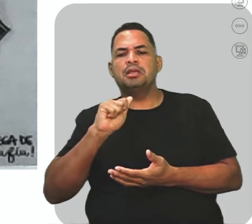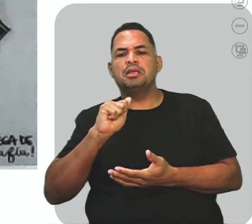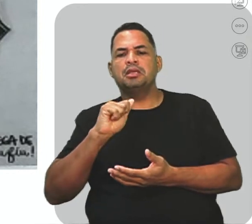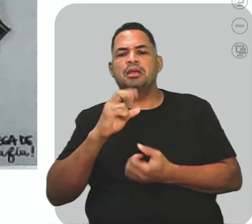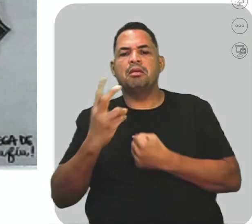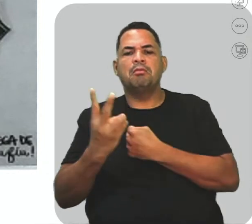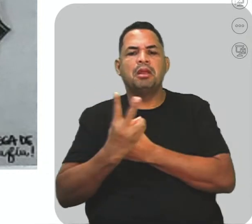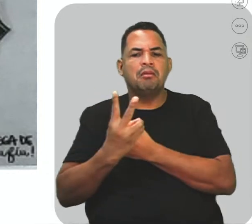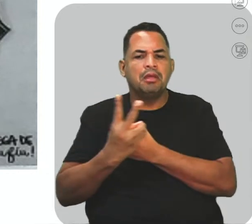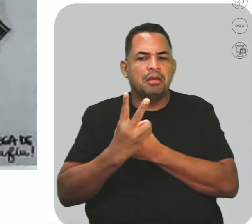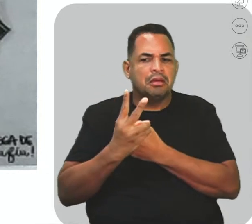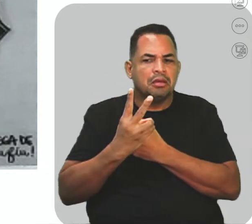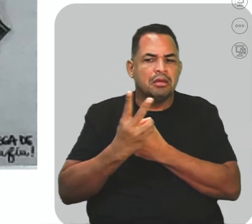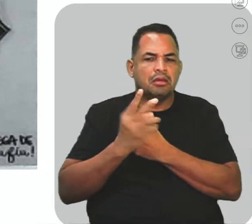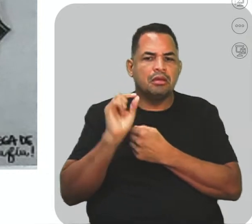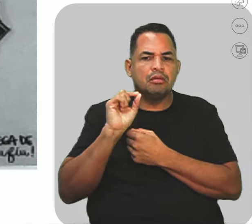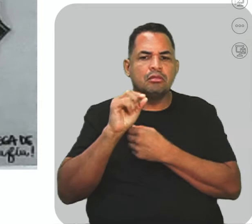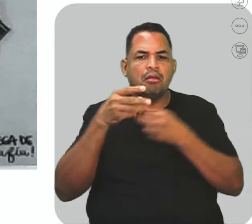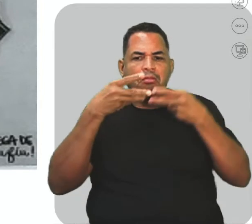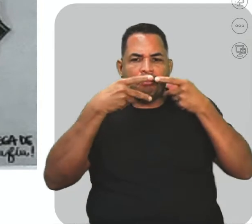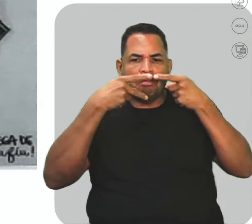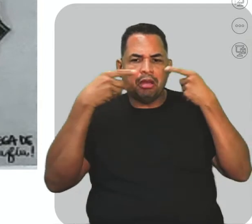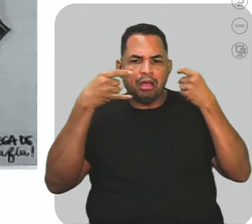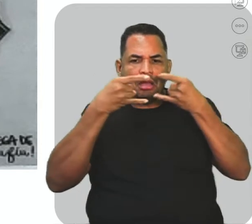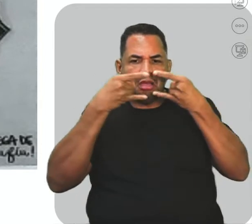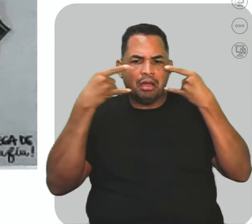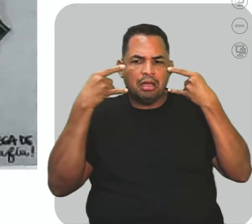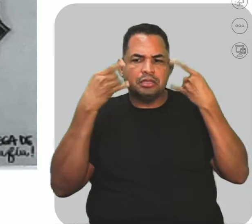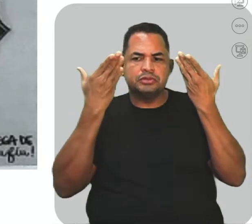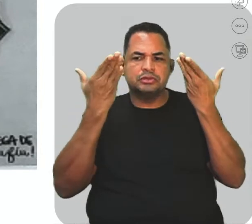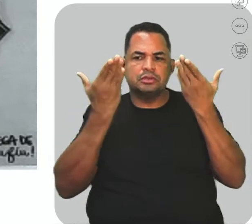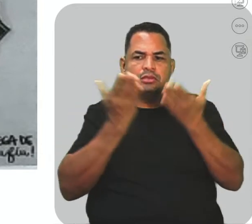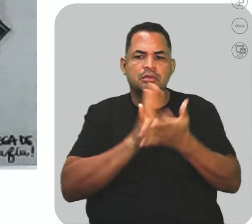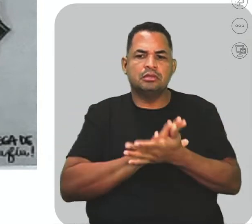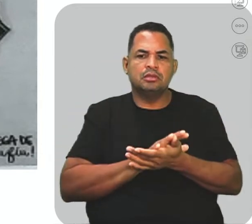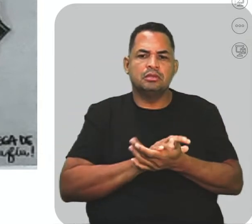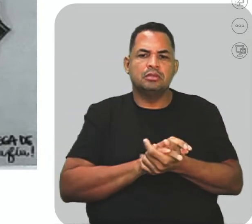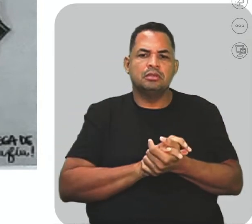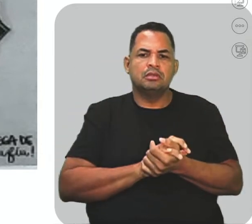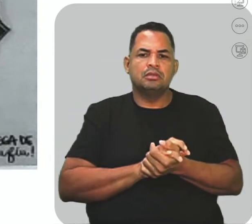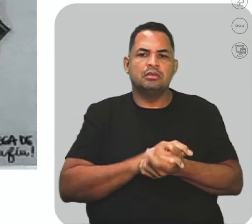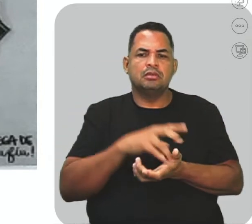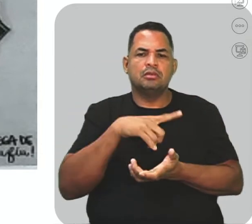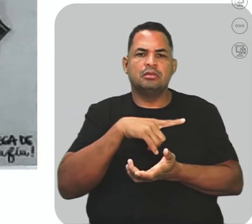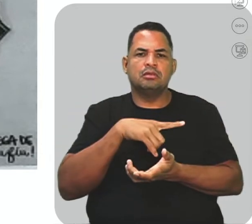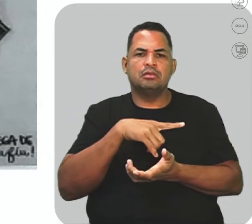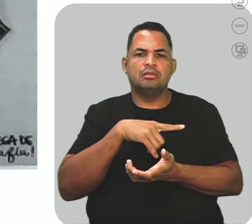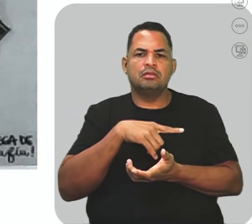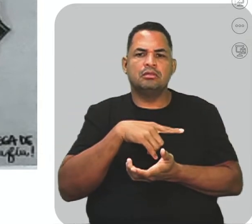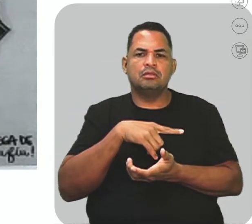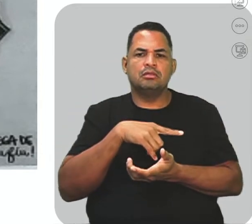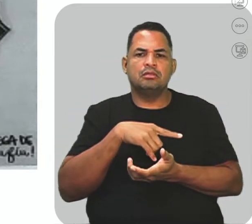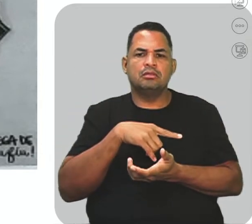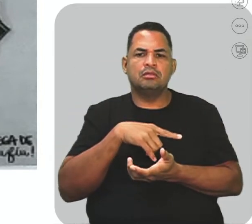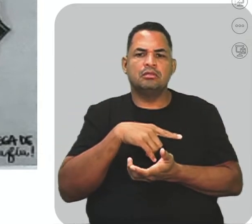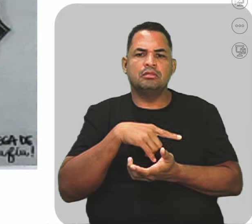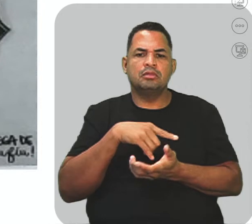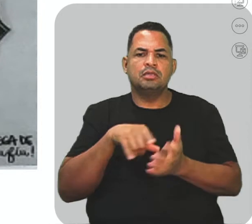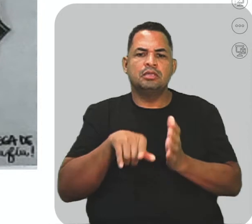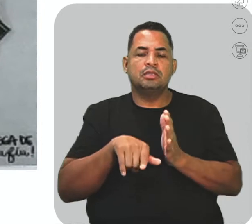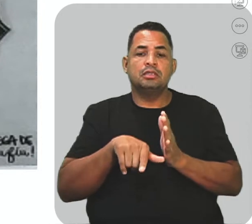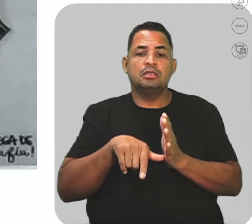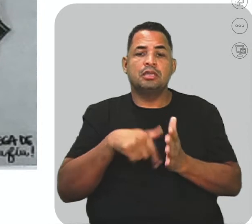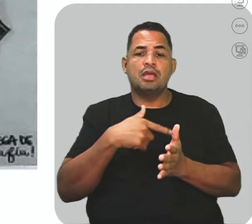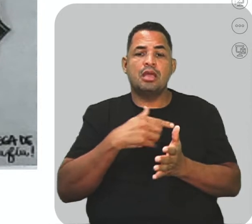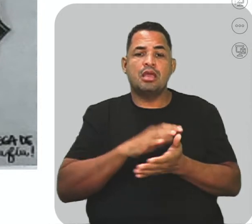Prevenção, ela está com máscara, né? Nós temos aí, olha, primeiro que nós temos um gênero,